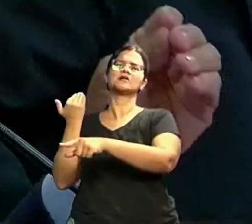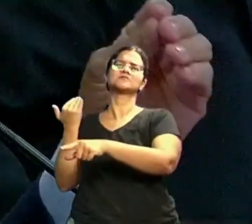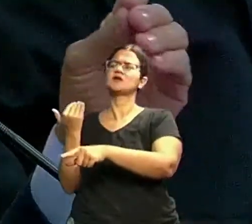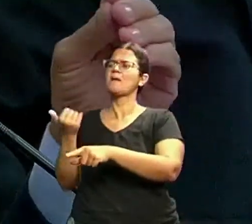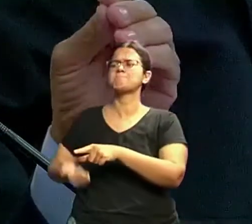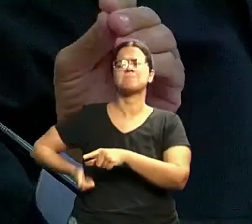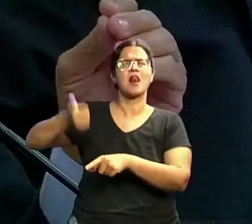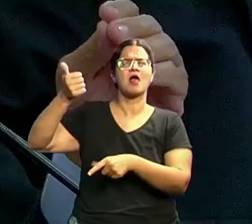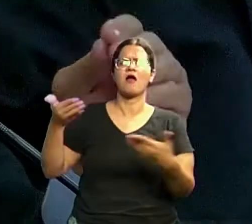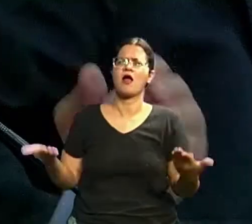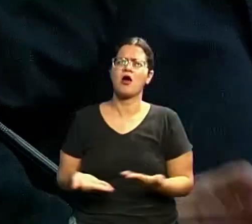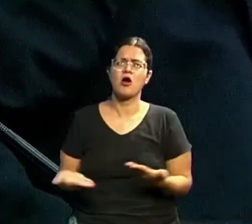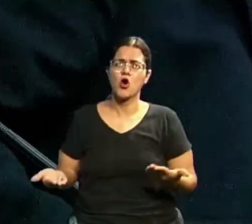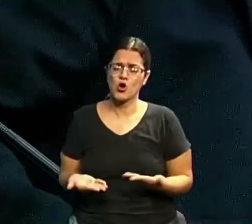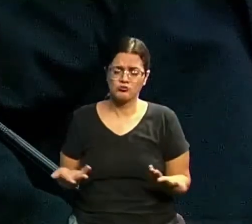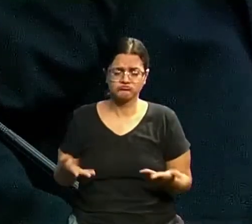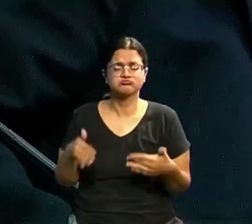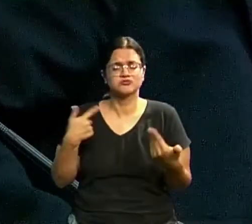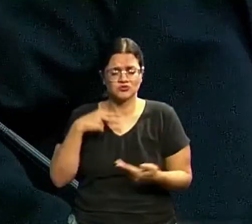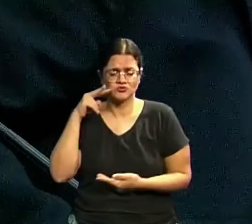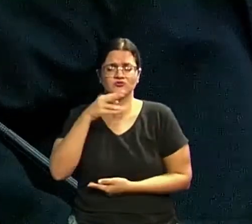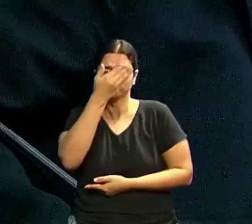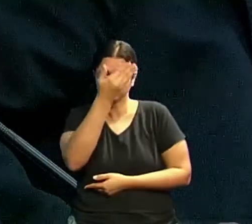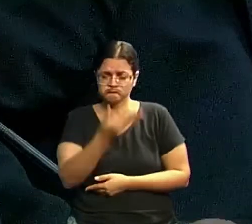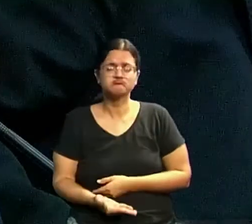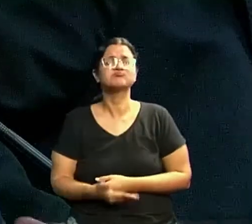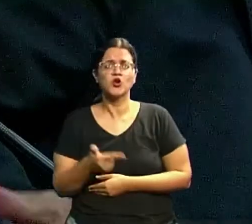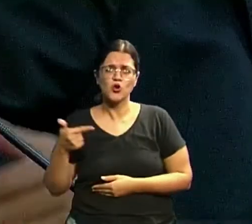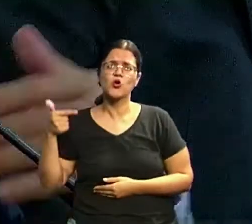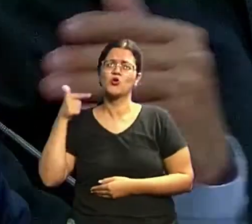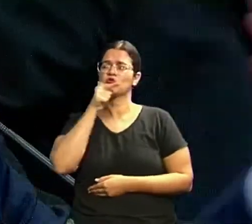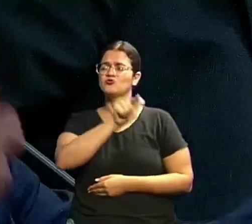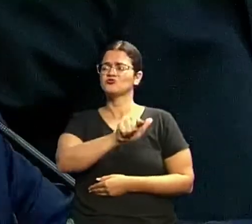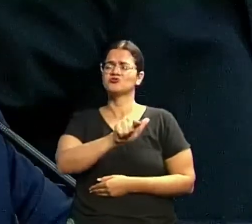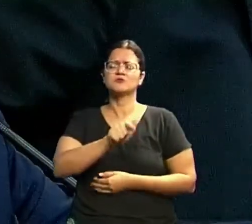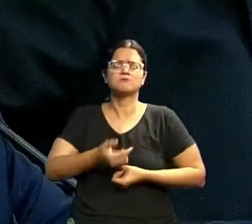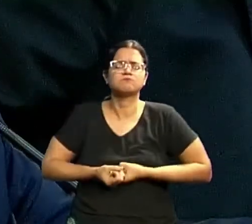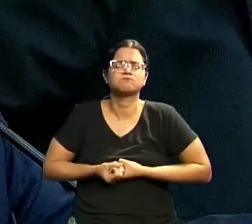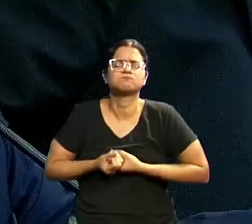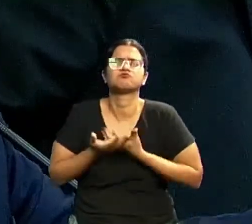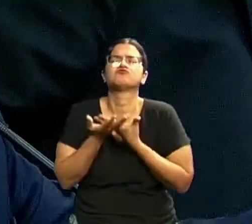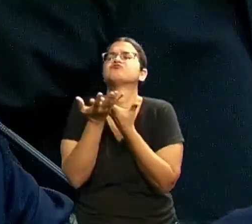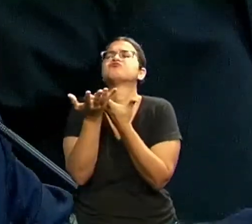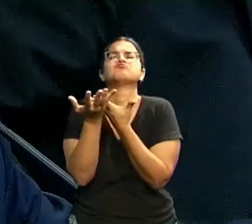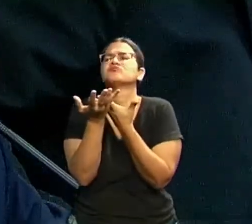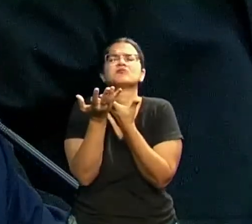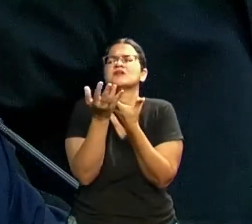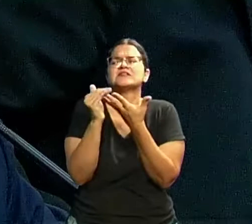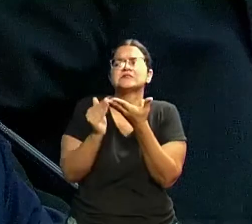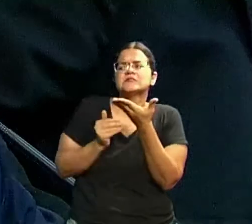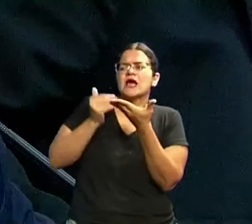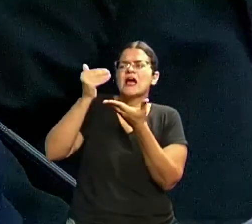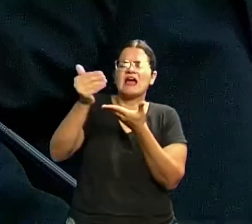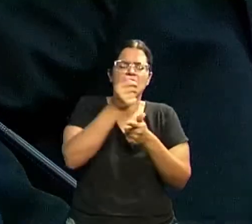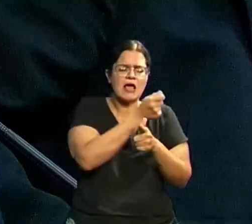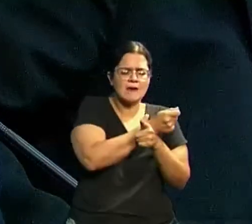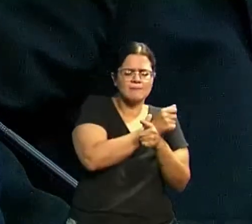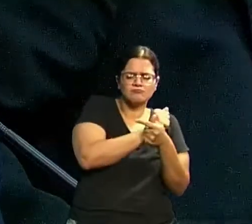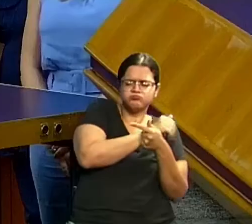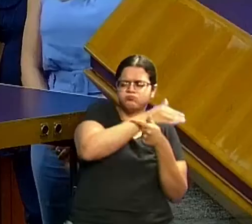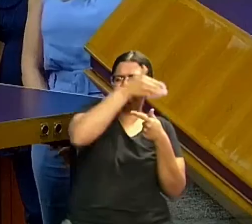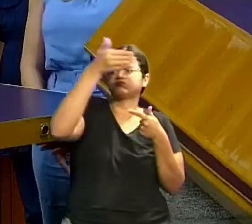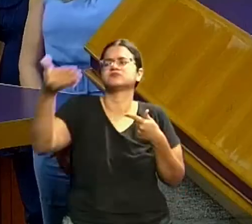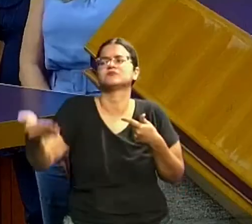que Vossa Excelência conseguiu extravasar a Aparecida de Goiânia, que é a nossa cidade